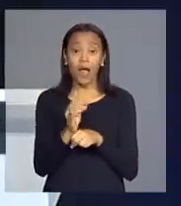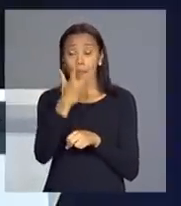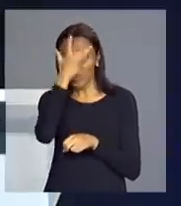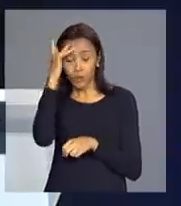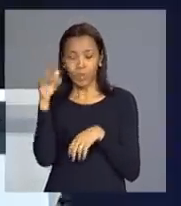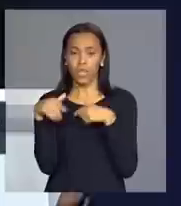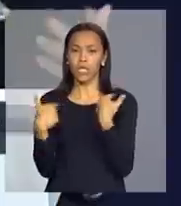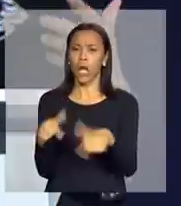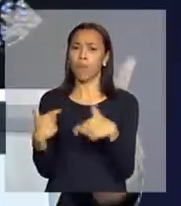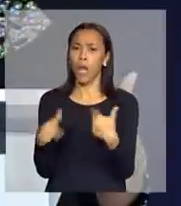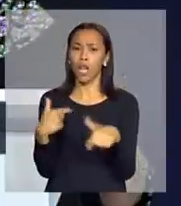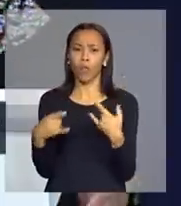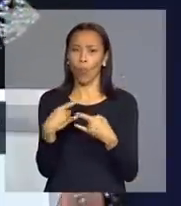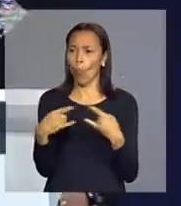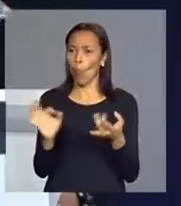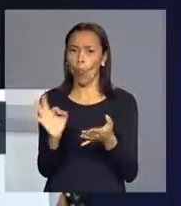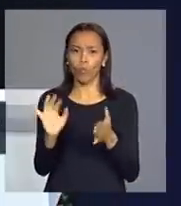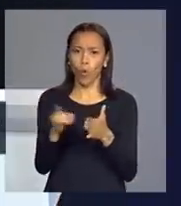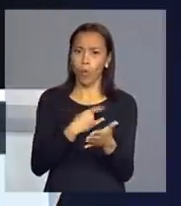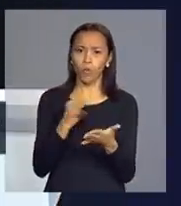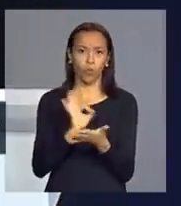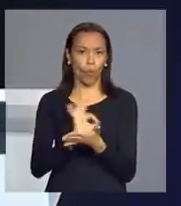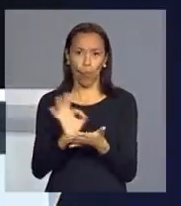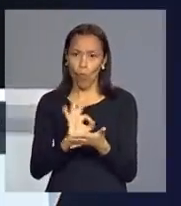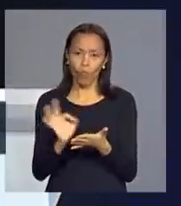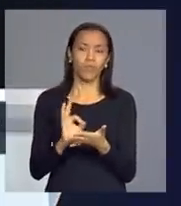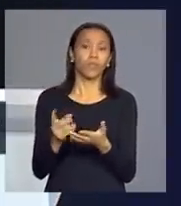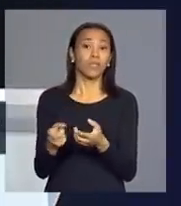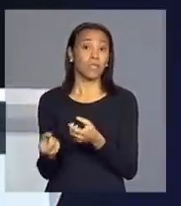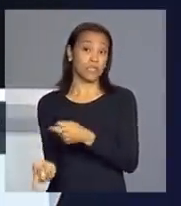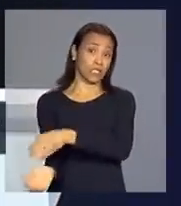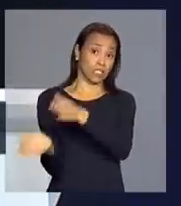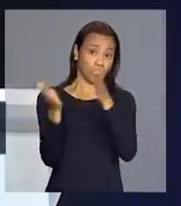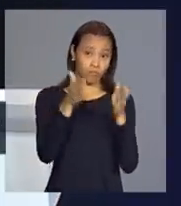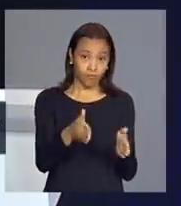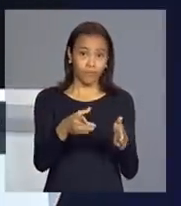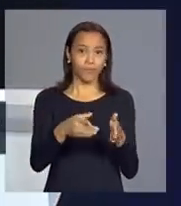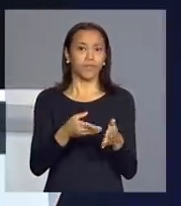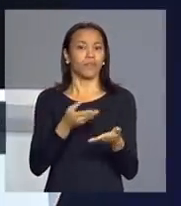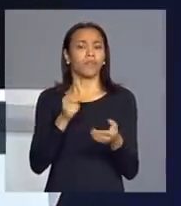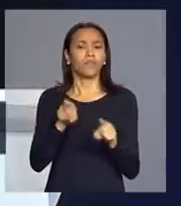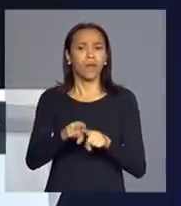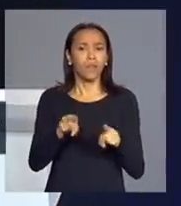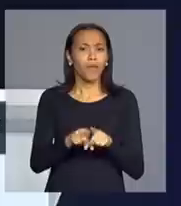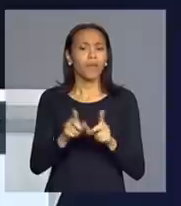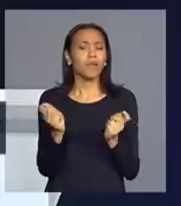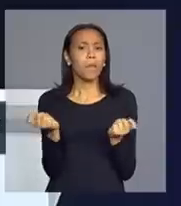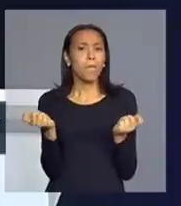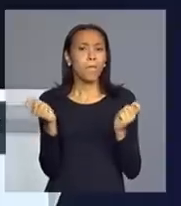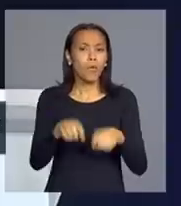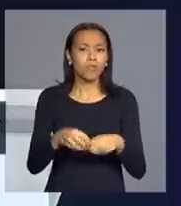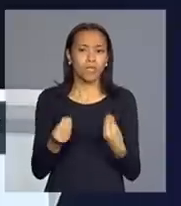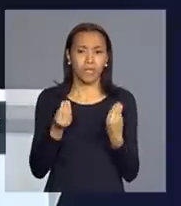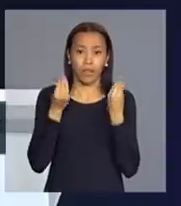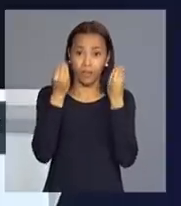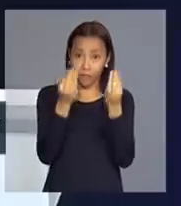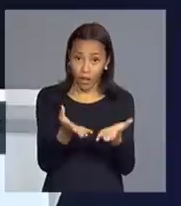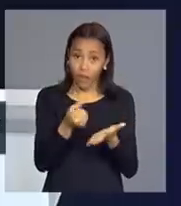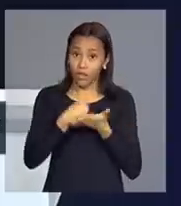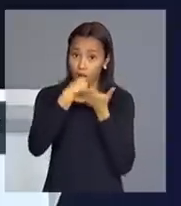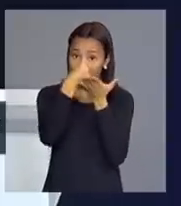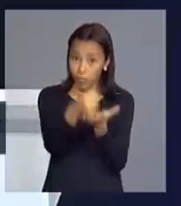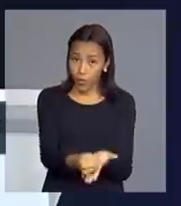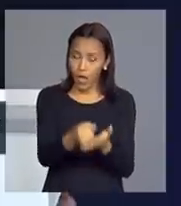informalidade, trazer para a renda e também viabilizar, apoiar